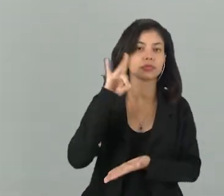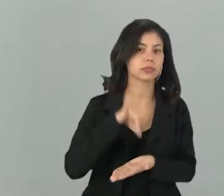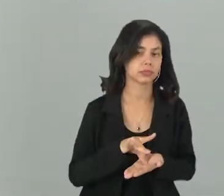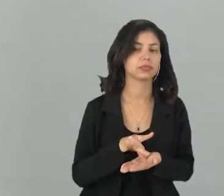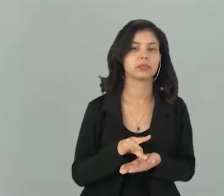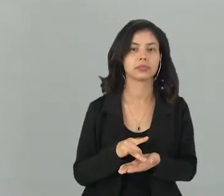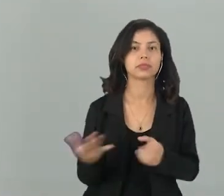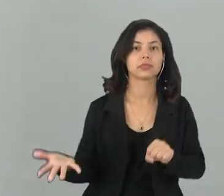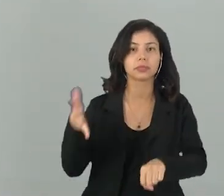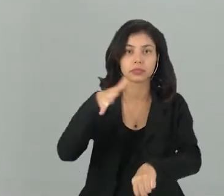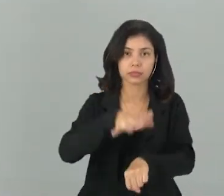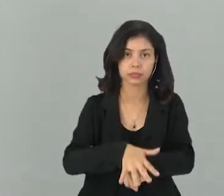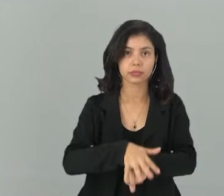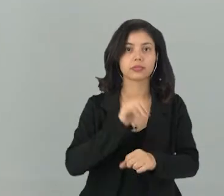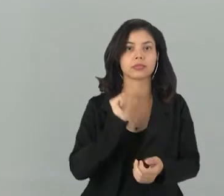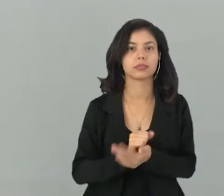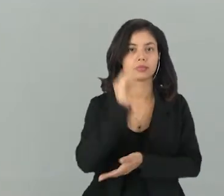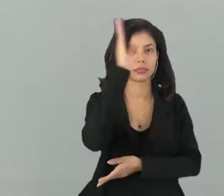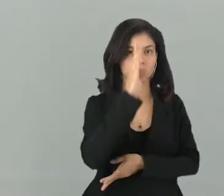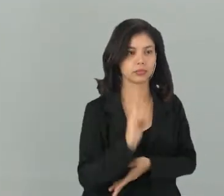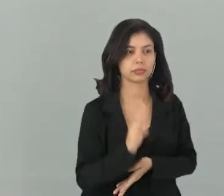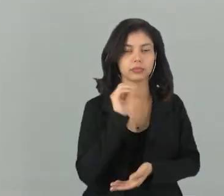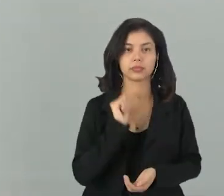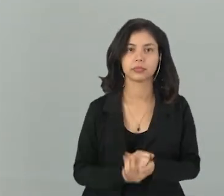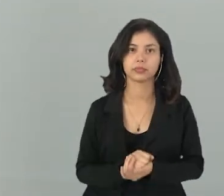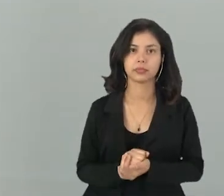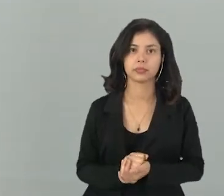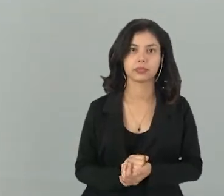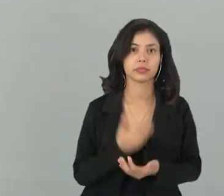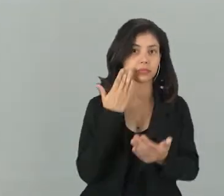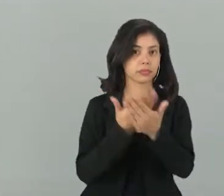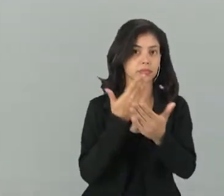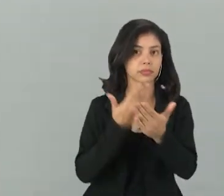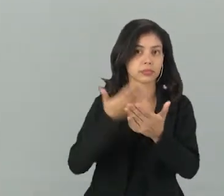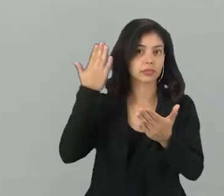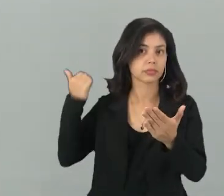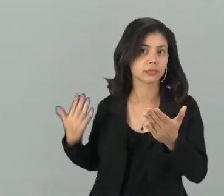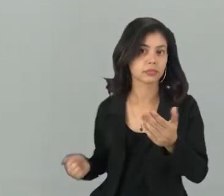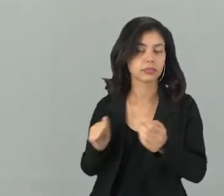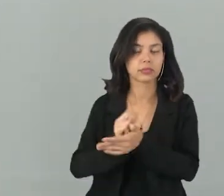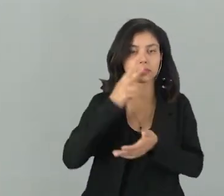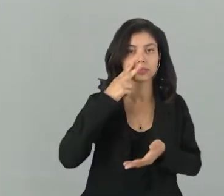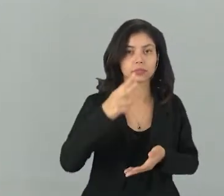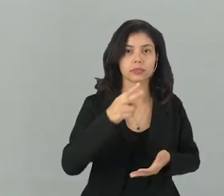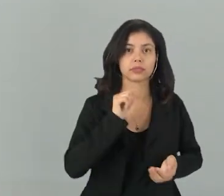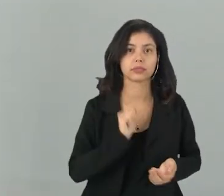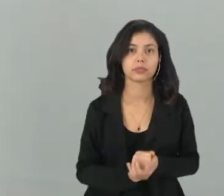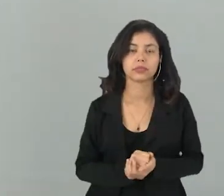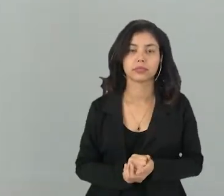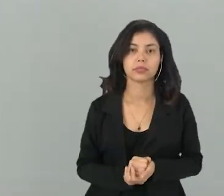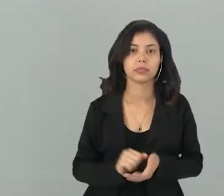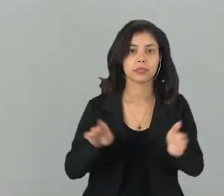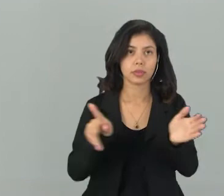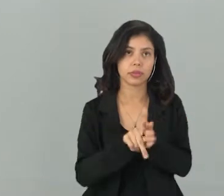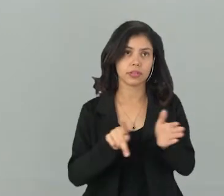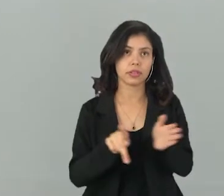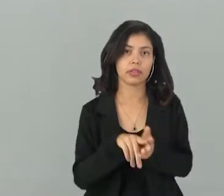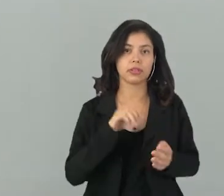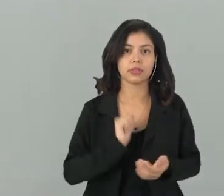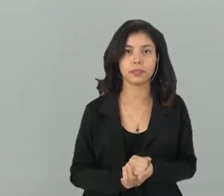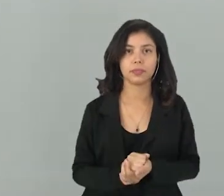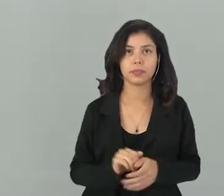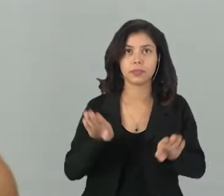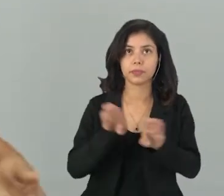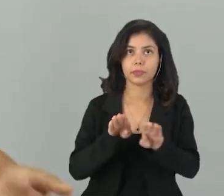a colonização no Brasil. Pessoal, na aula passada nós vimos aí sobre a questão, né,